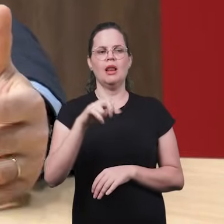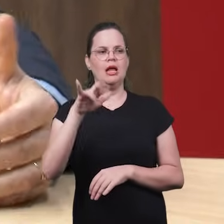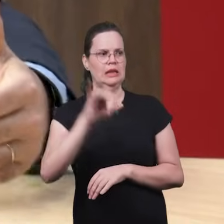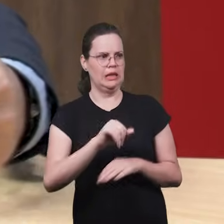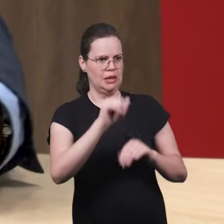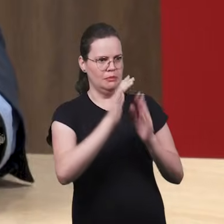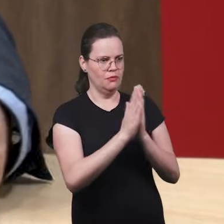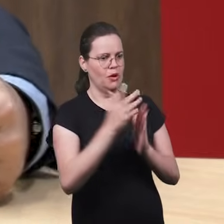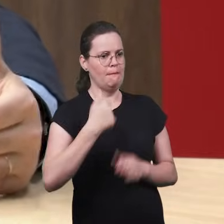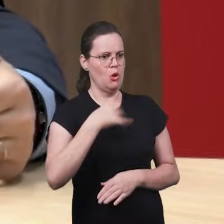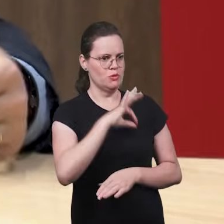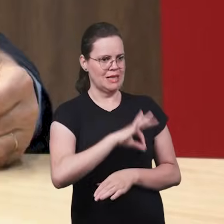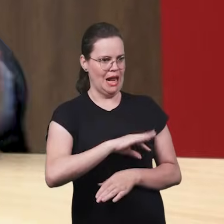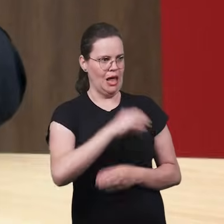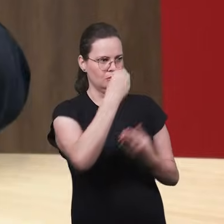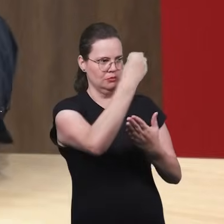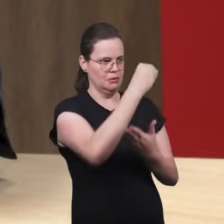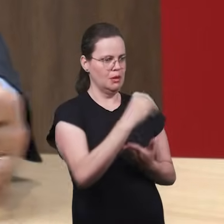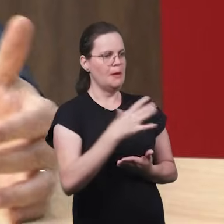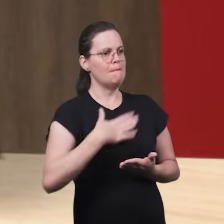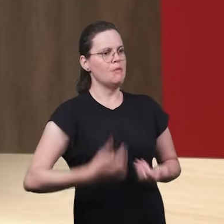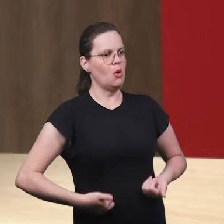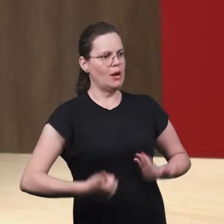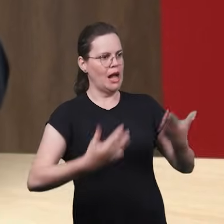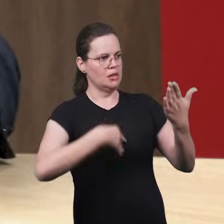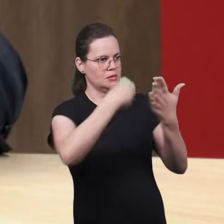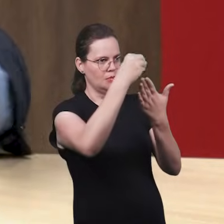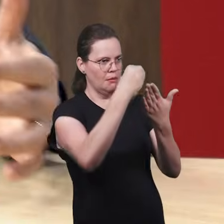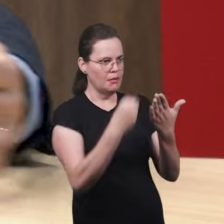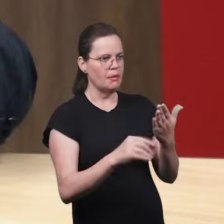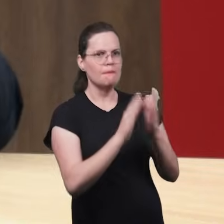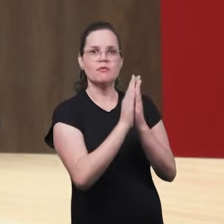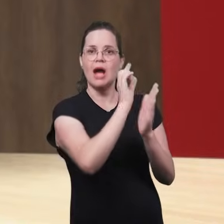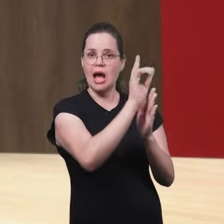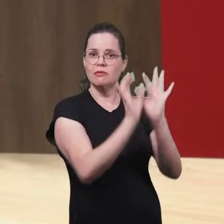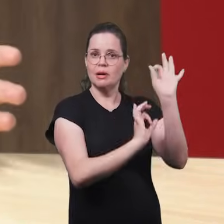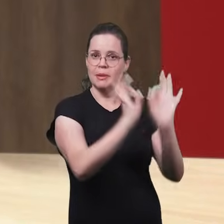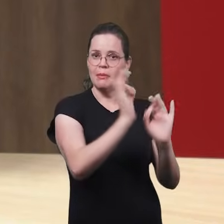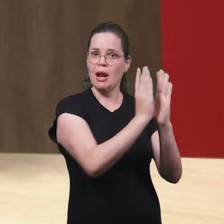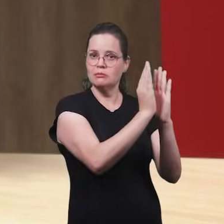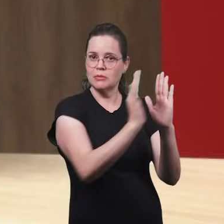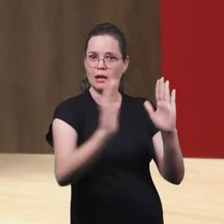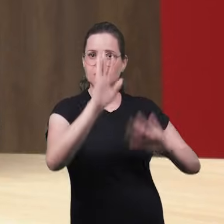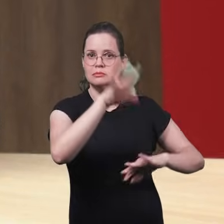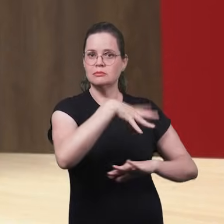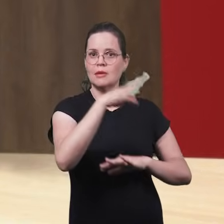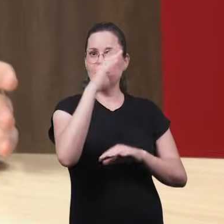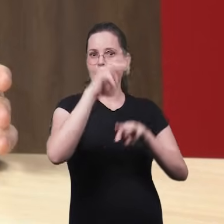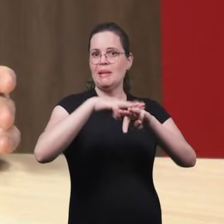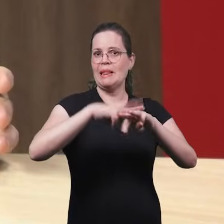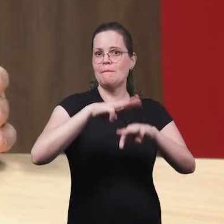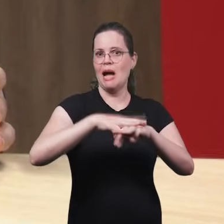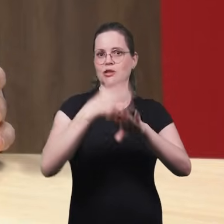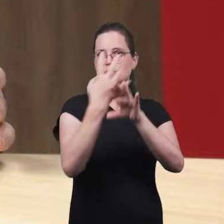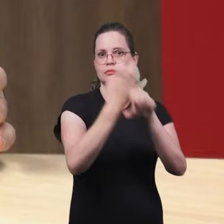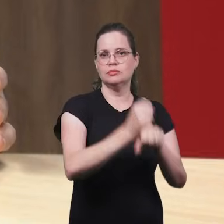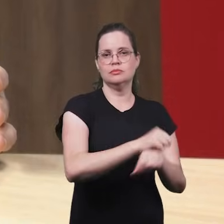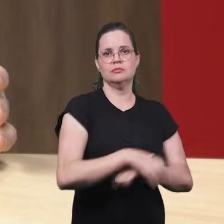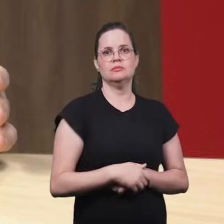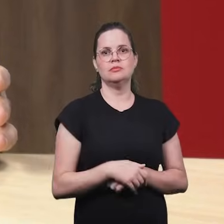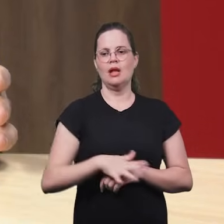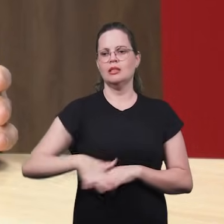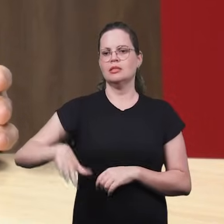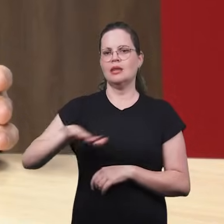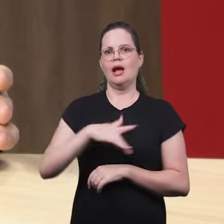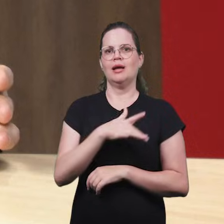mês, o meu gasto é assim, assim, assim, distribua tal, aquela coisa toda, ela vai fazer uma planilha. É matemática. Na área de saúde,